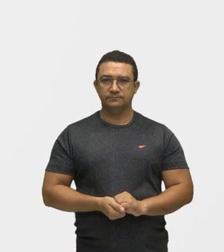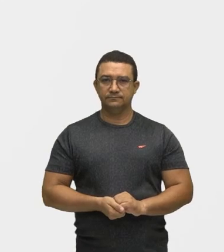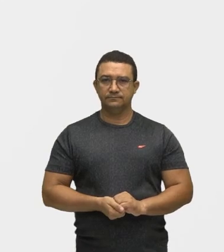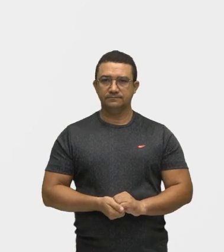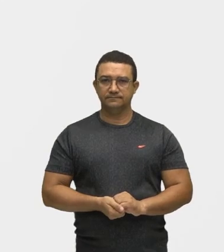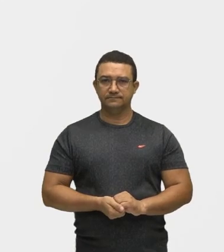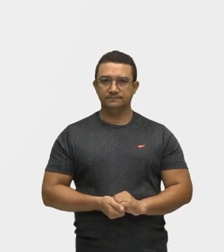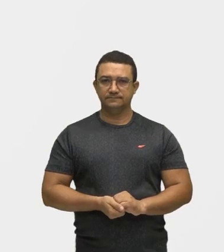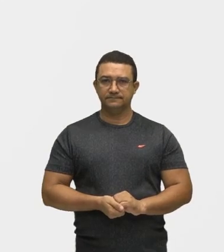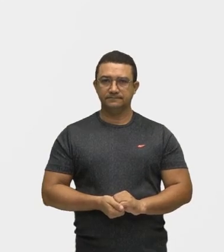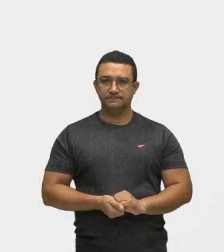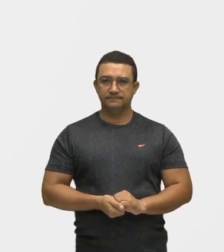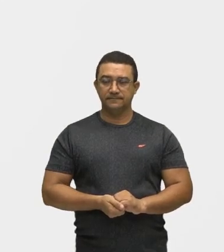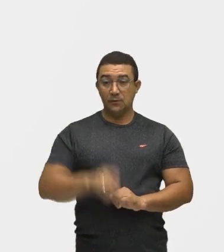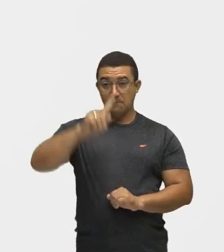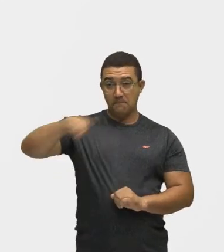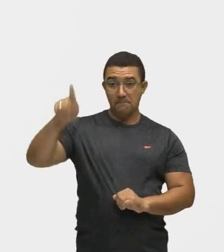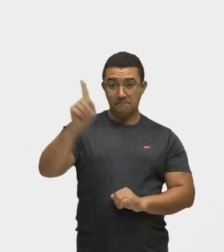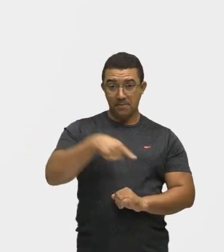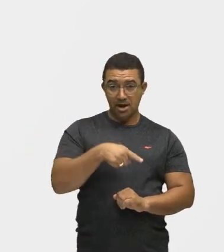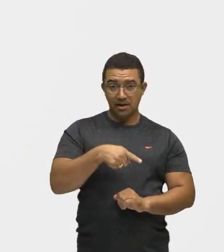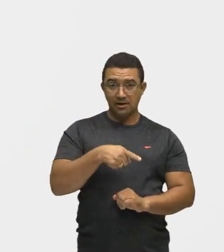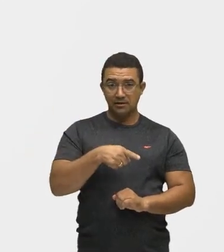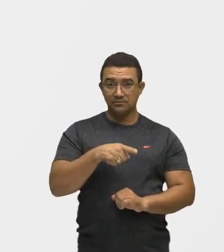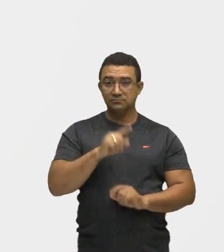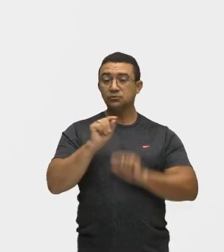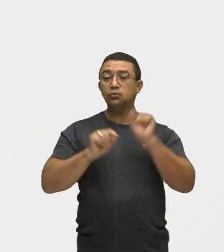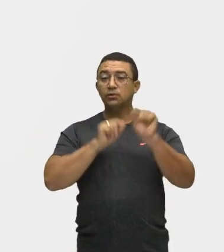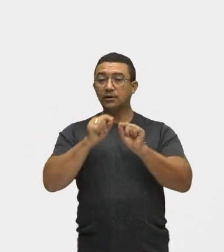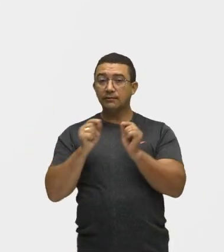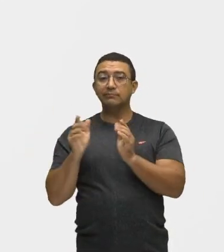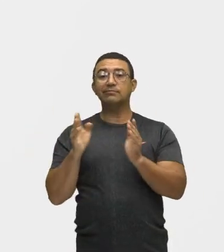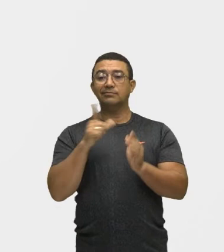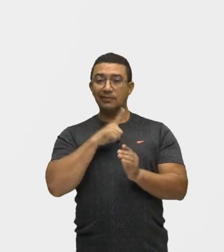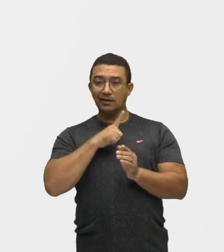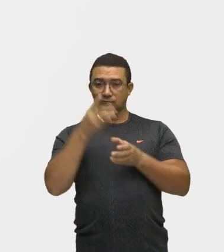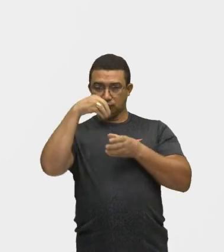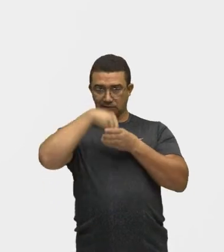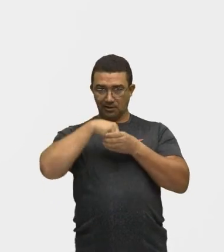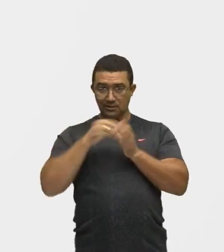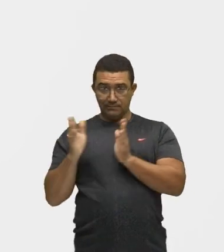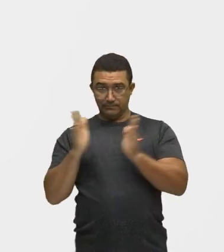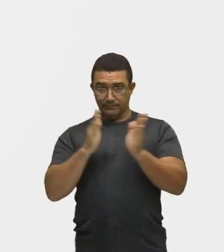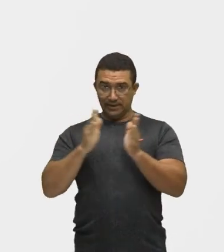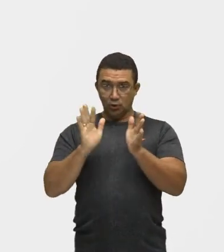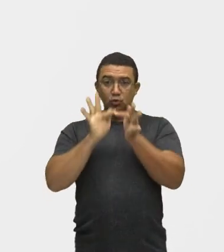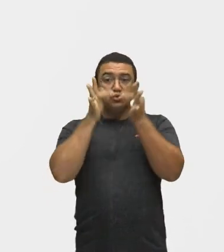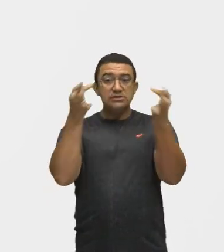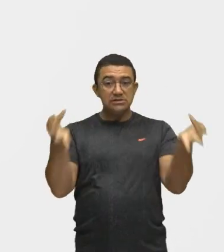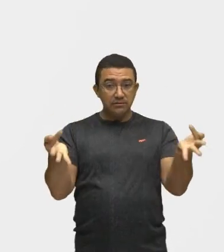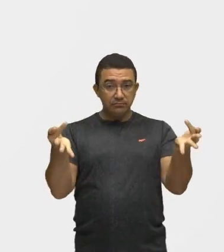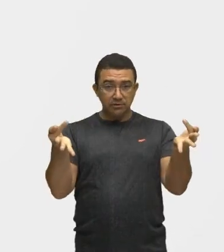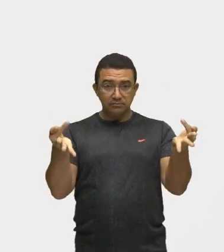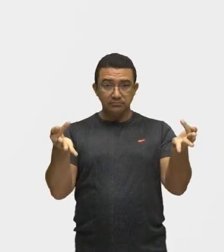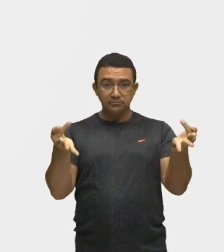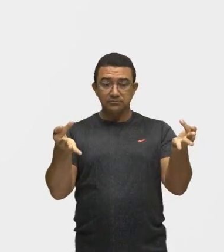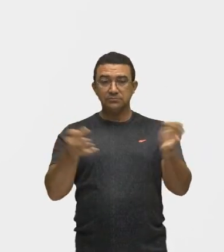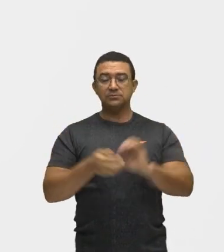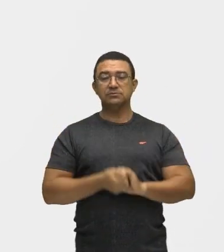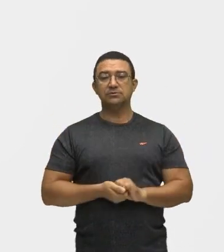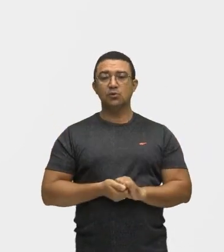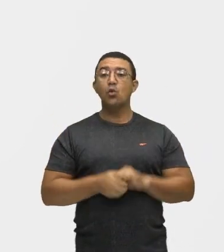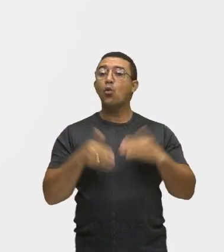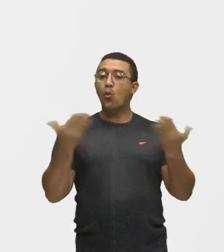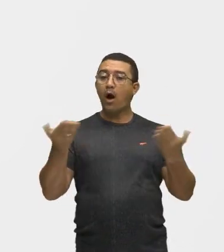Muito bem! Assinale as alternativas em que há período simples. Você vai indicar, né, entre essas duas o qual é o